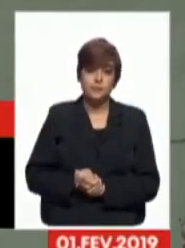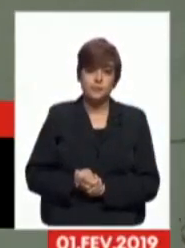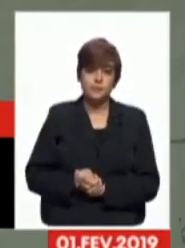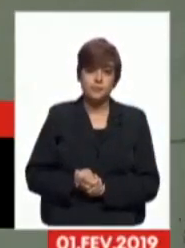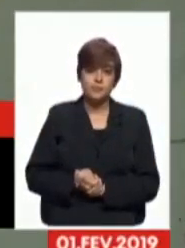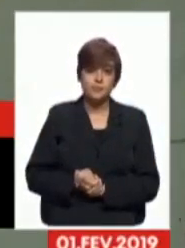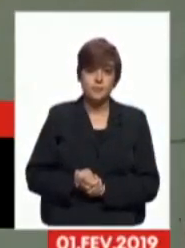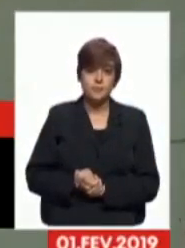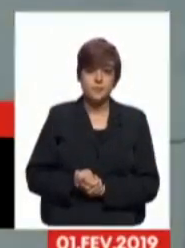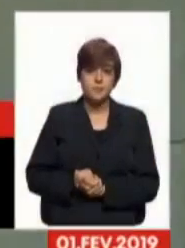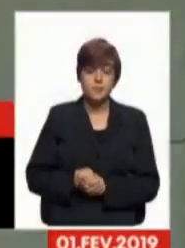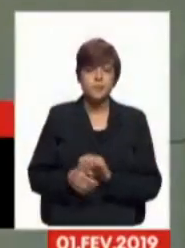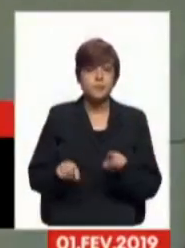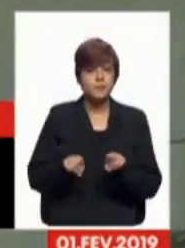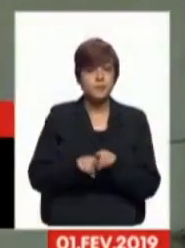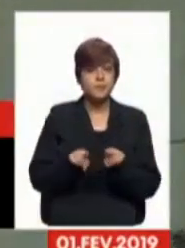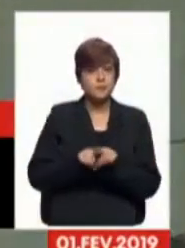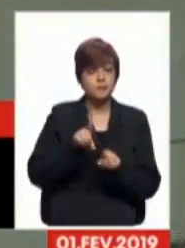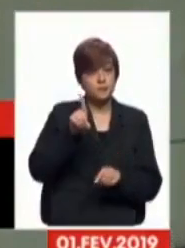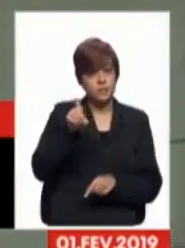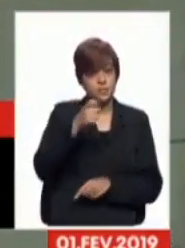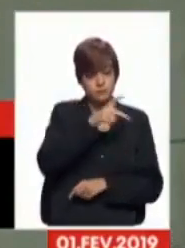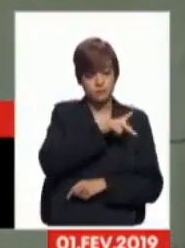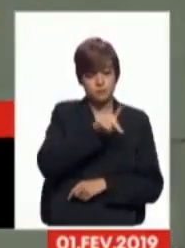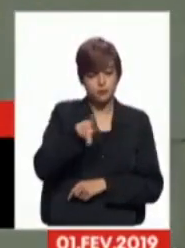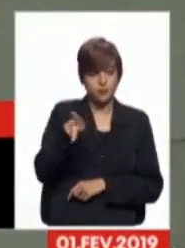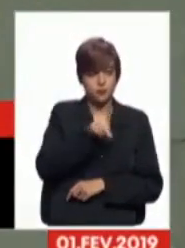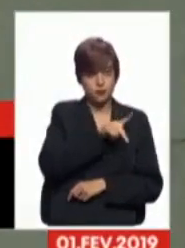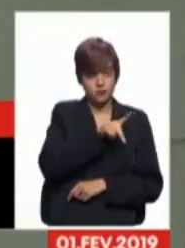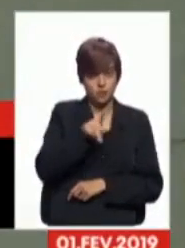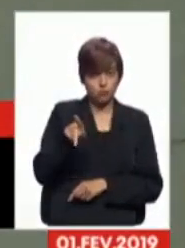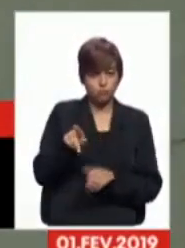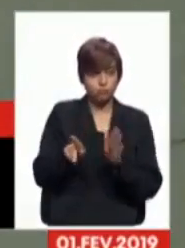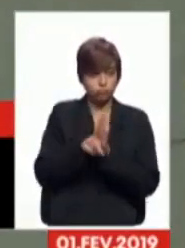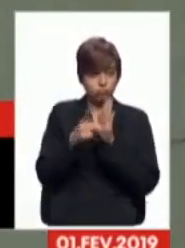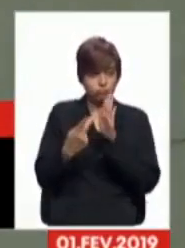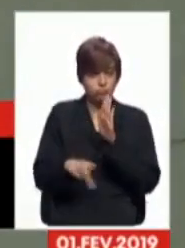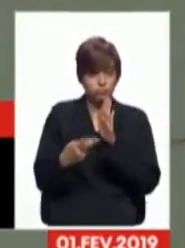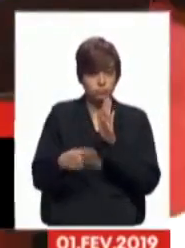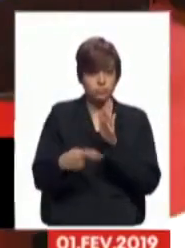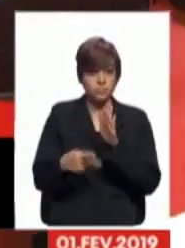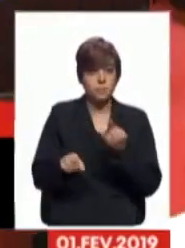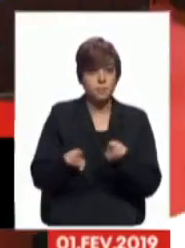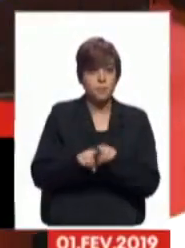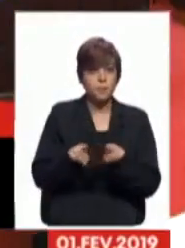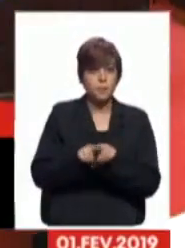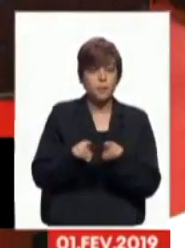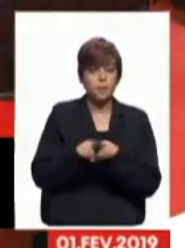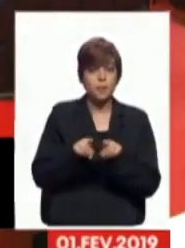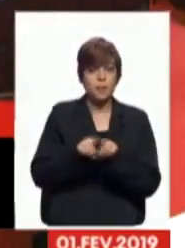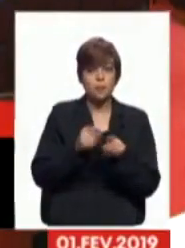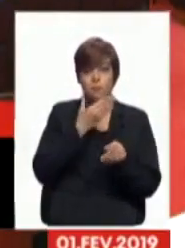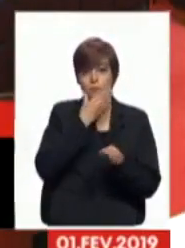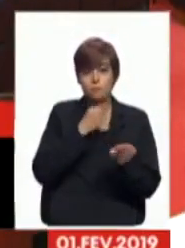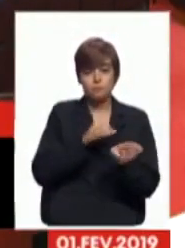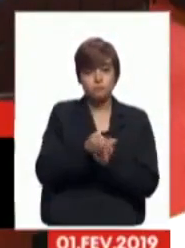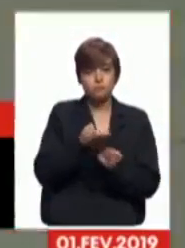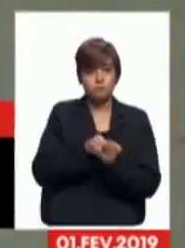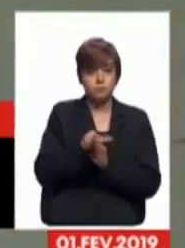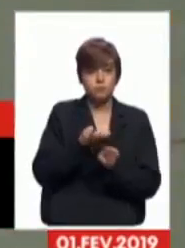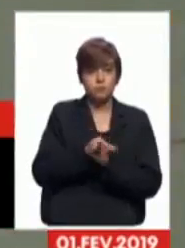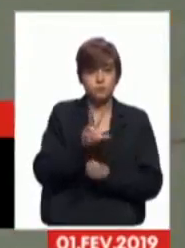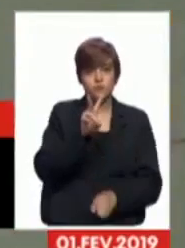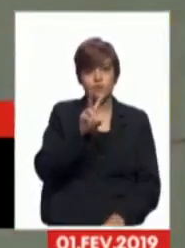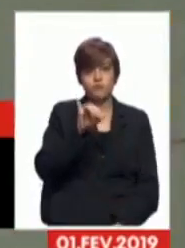E na condição também de ex-presidente desta Assembleia Legislativa, destacamos a presença do conselheiro Dr. Viana.